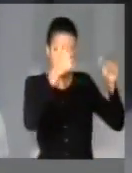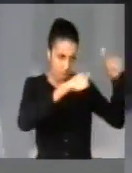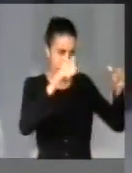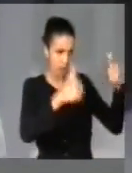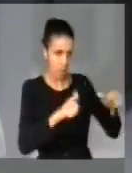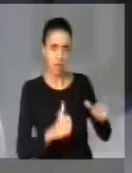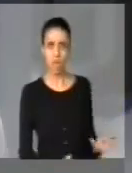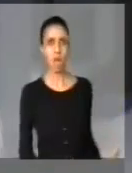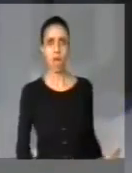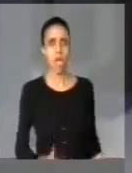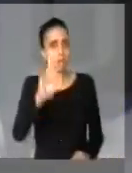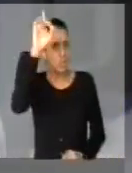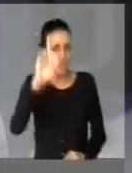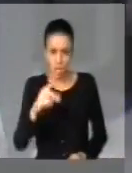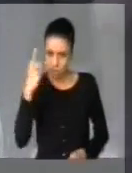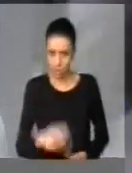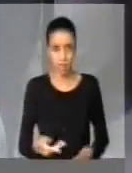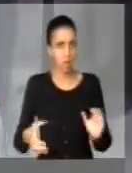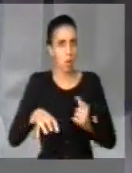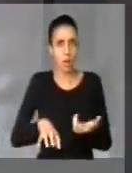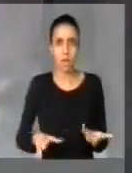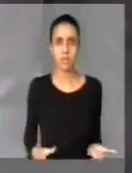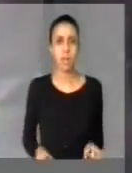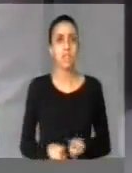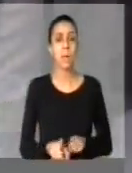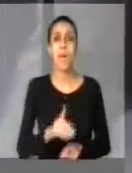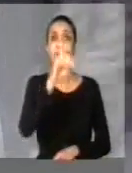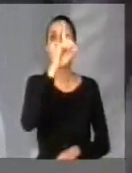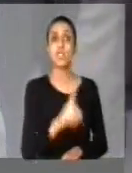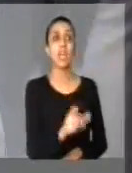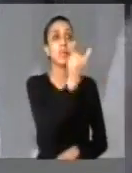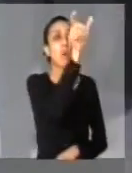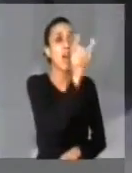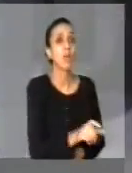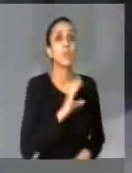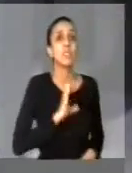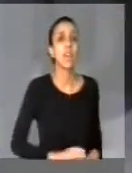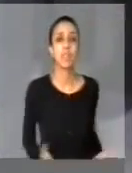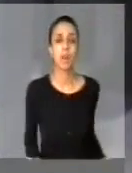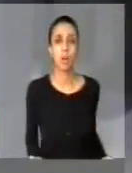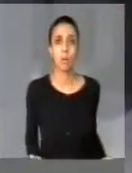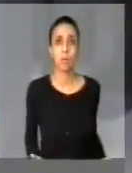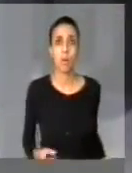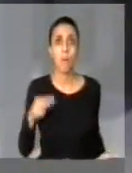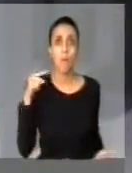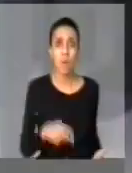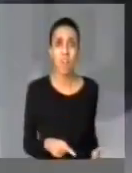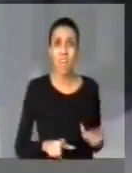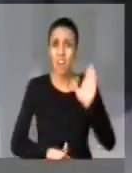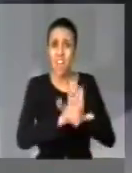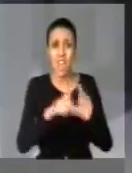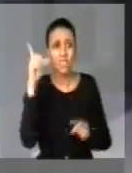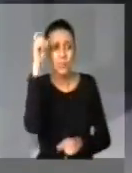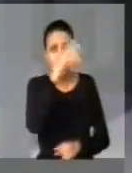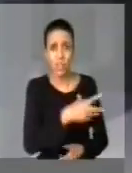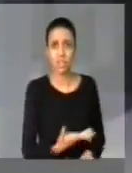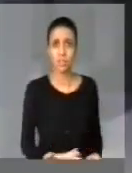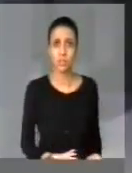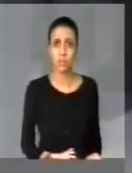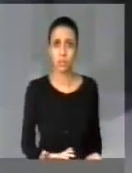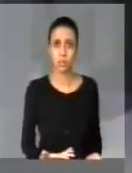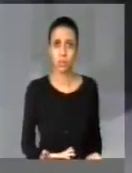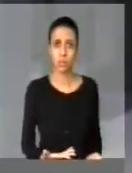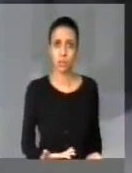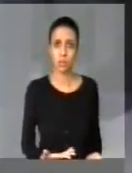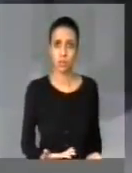direito do parlamento e é um direito dos cidadãos brasileiros porque é muito complexa lei o que é que o